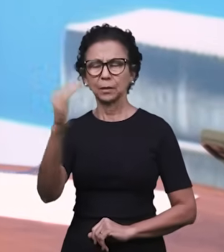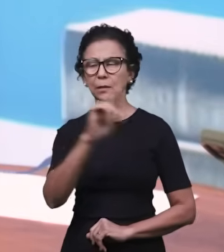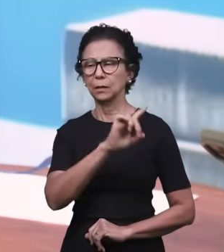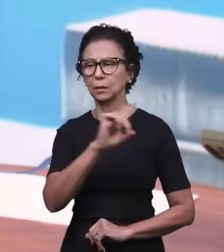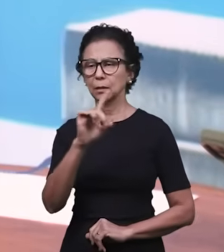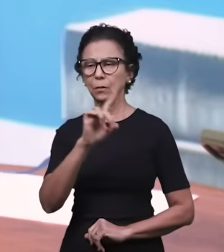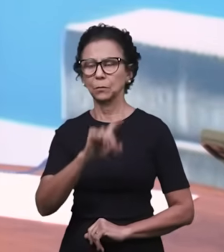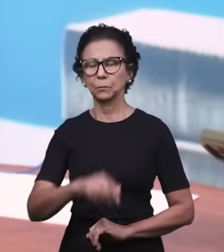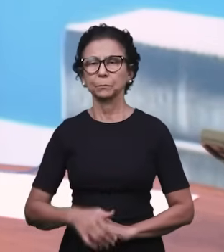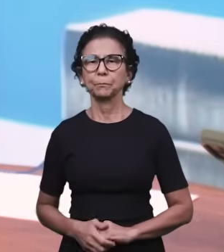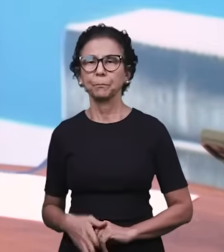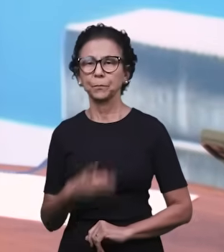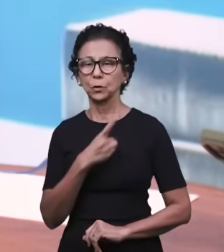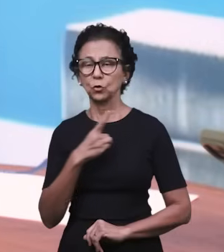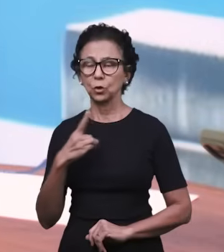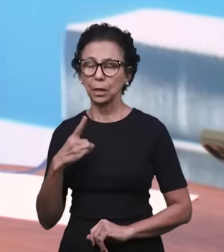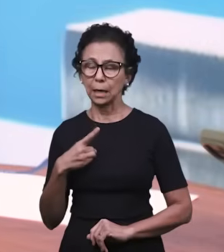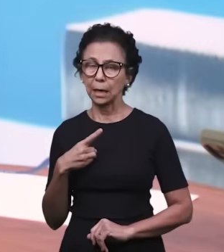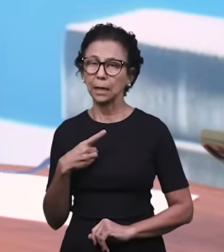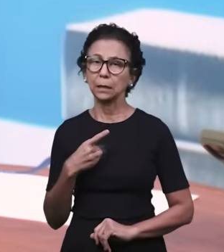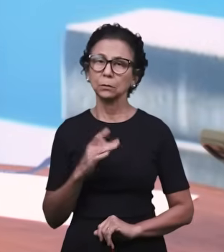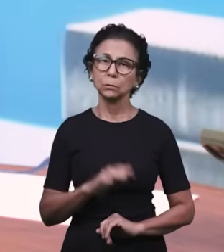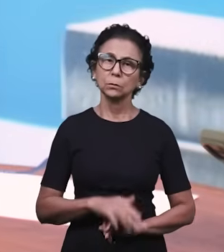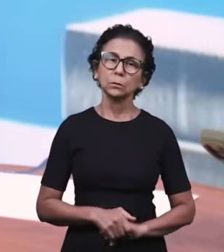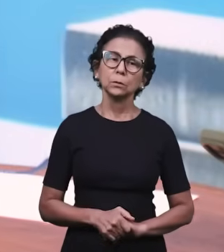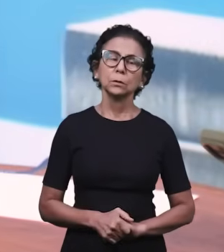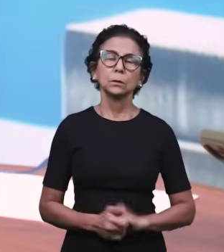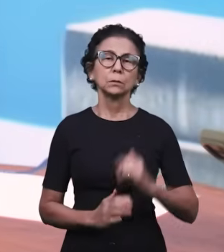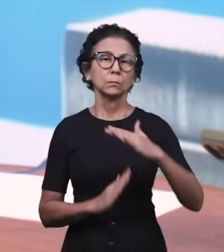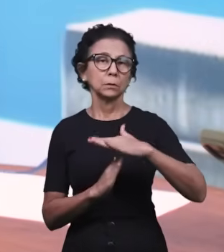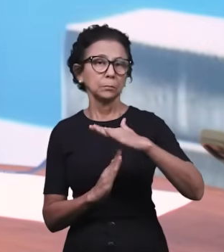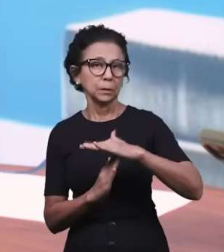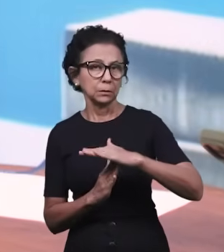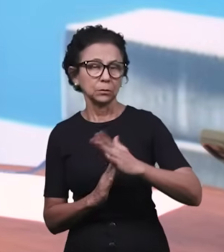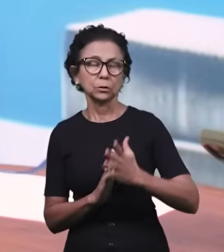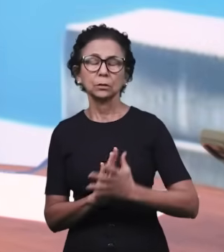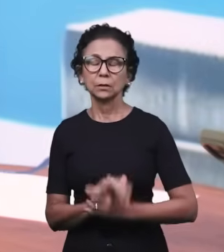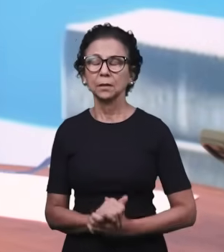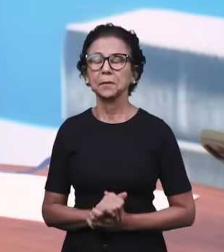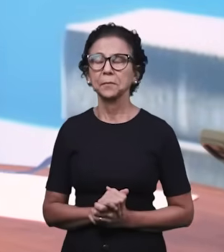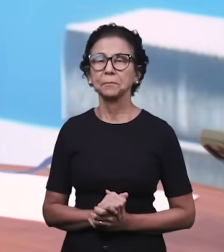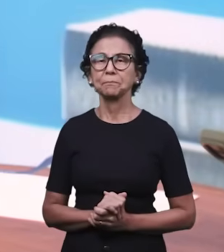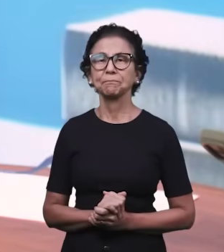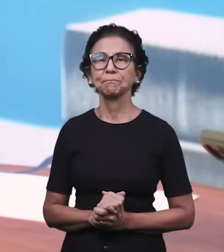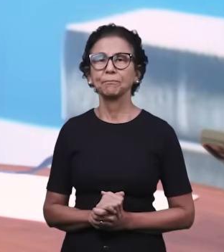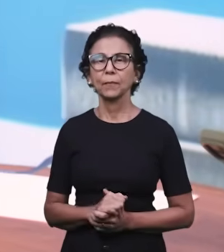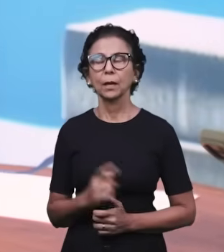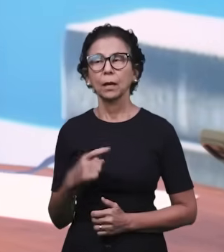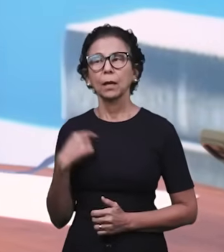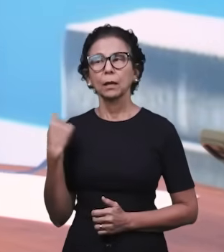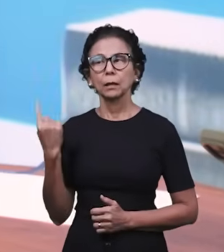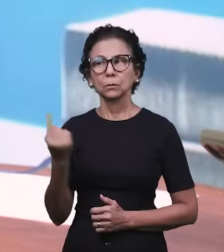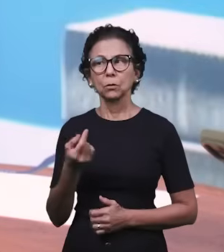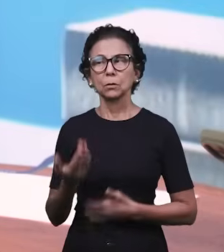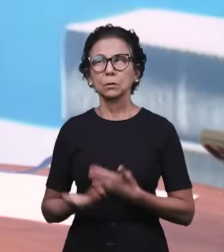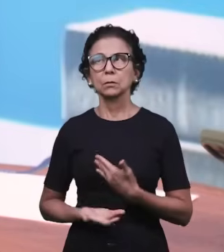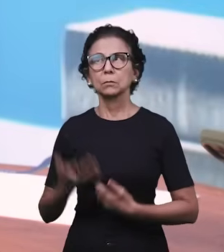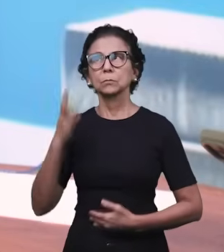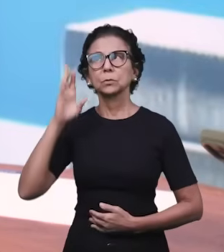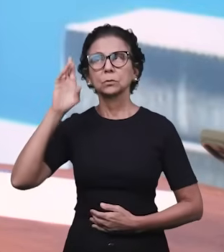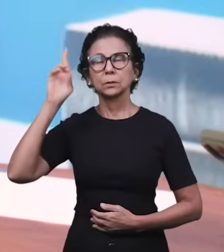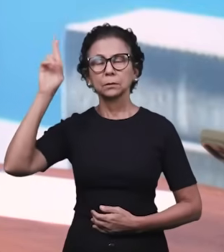é algo especial da parte do Senhor. Todos nós servimos, mas o Senhor é muito sábio quando